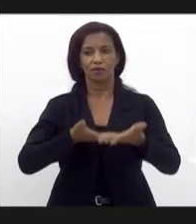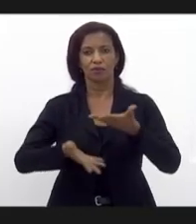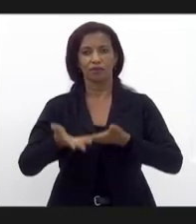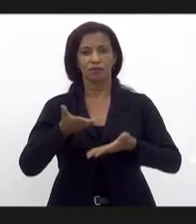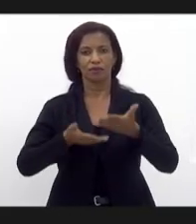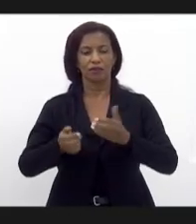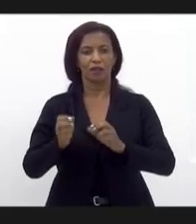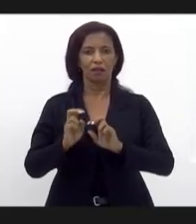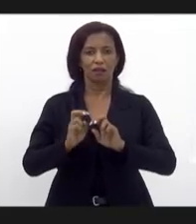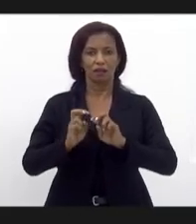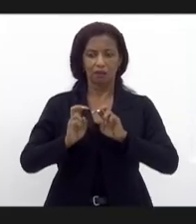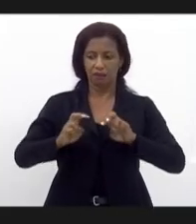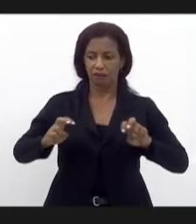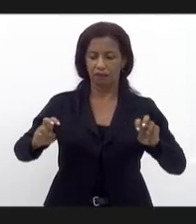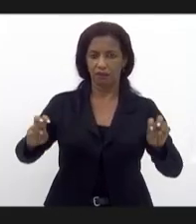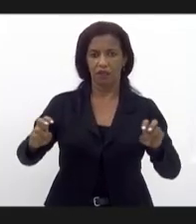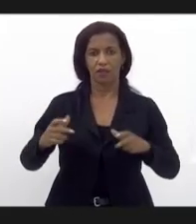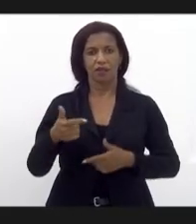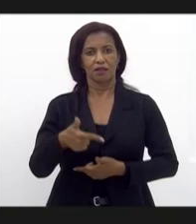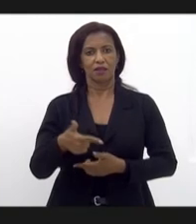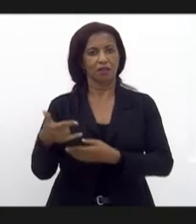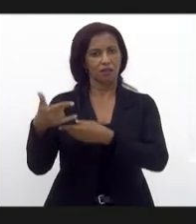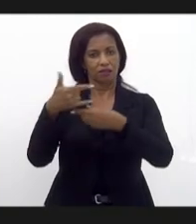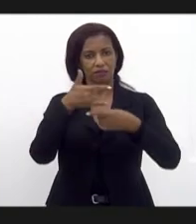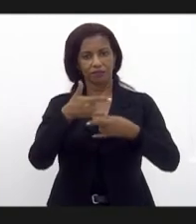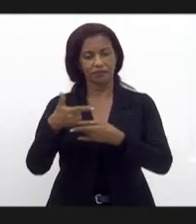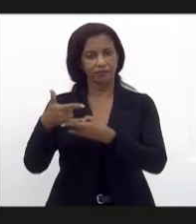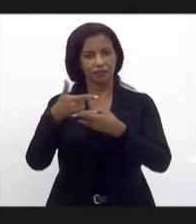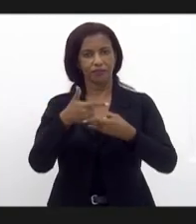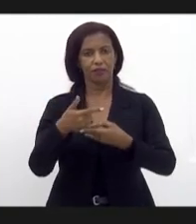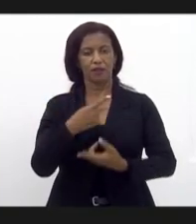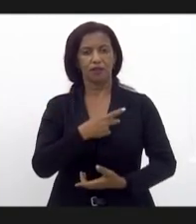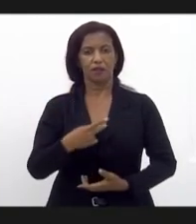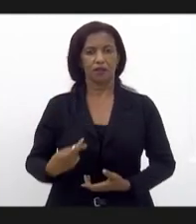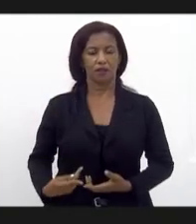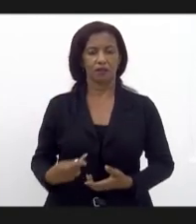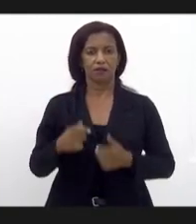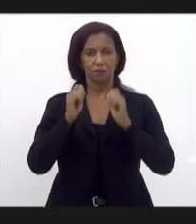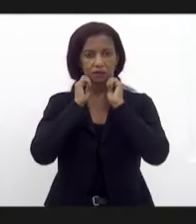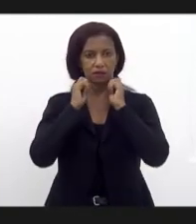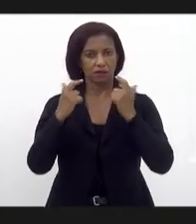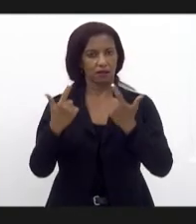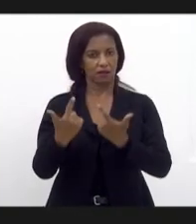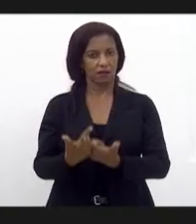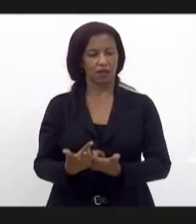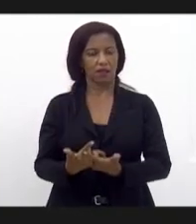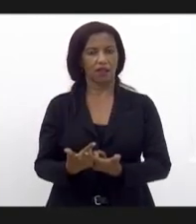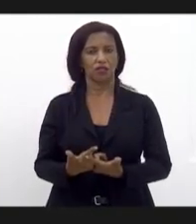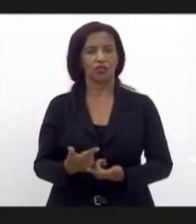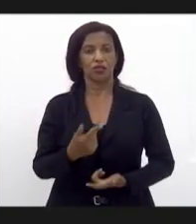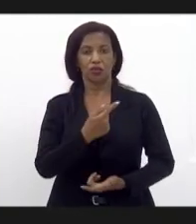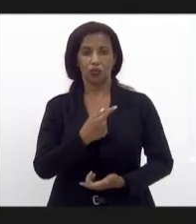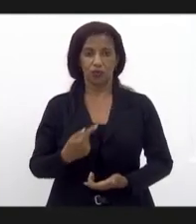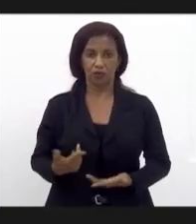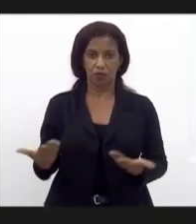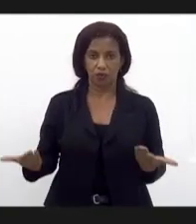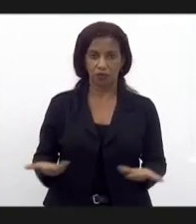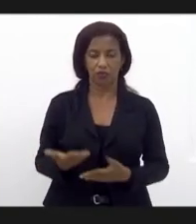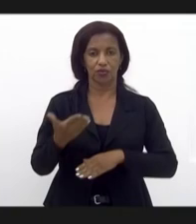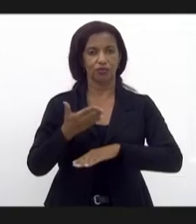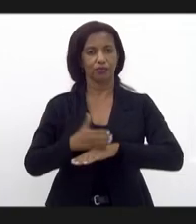da mesa aqui na figura do nosso anfitrião, o presidente da Assembleia Legislativa e governador em exercício